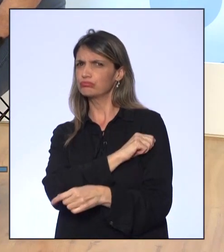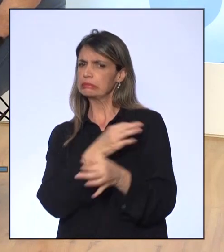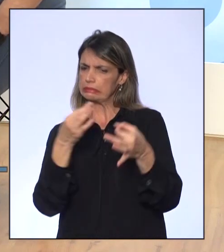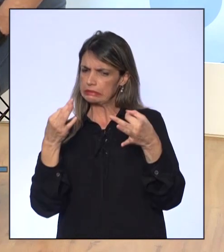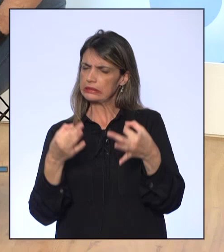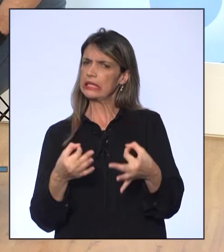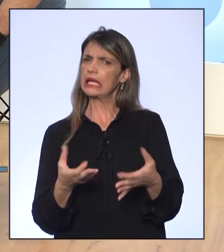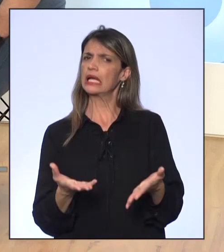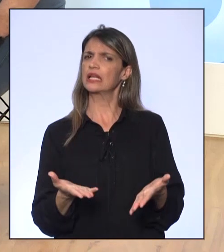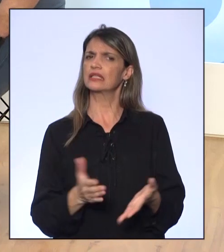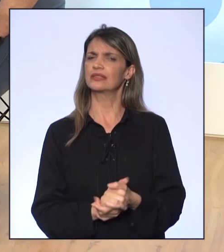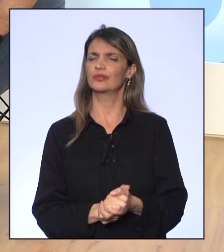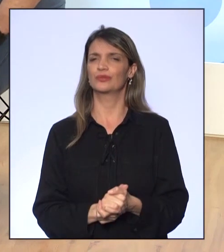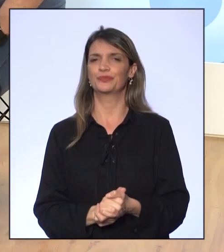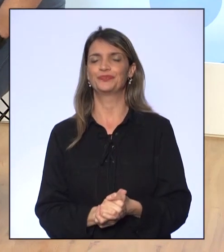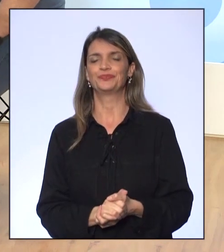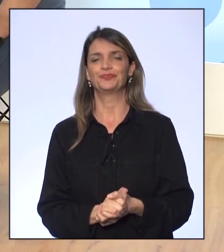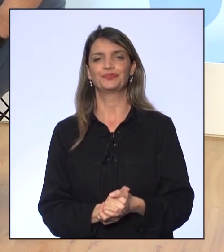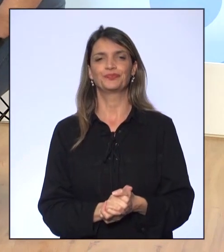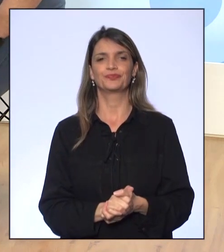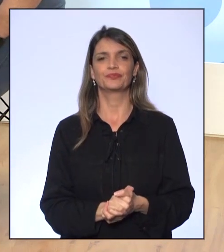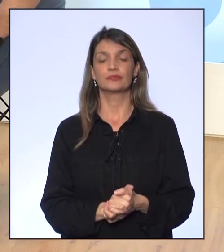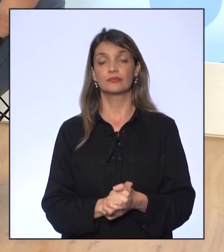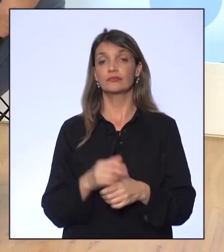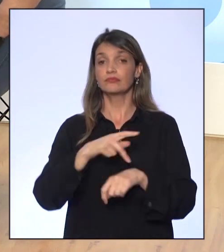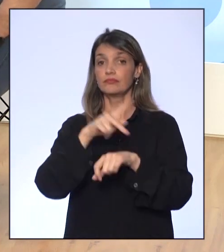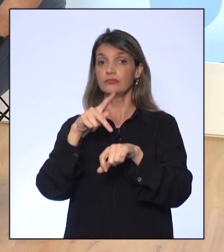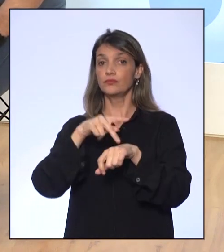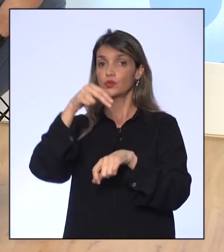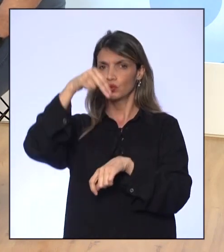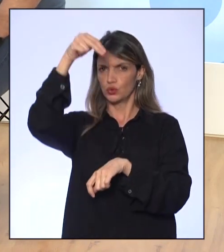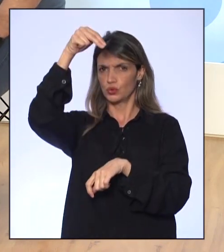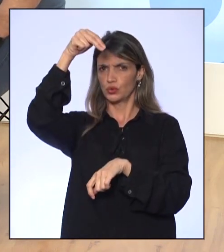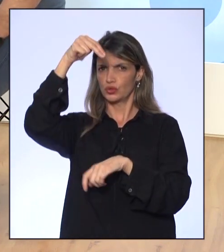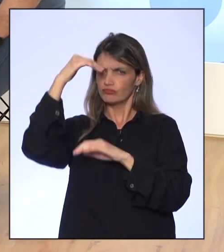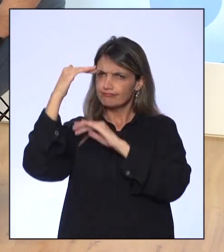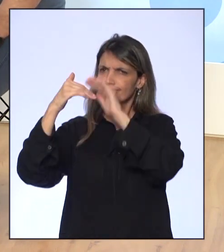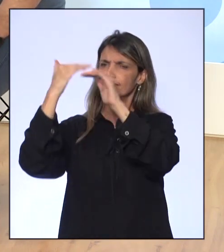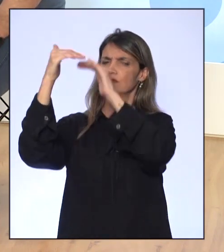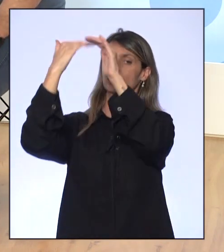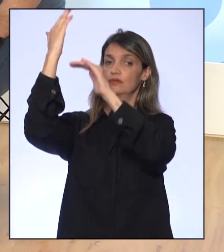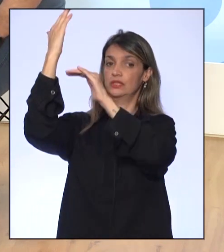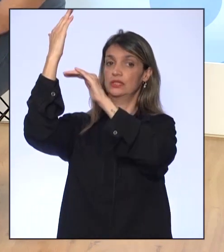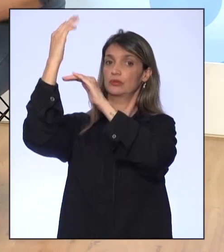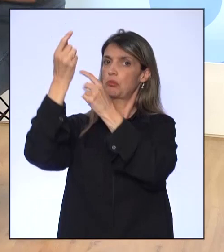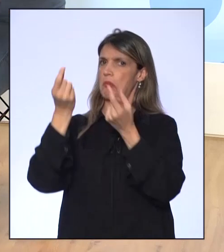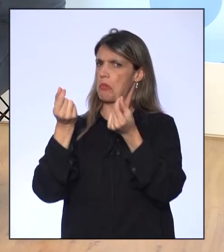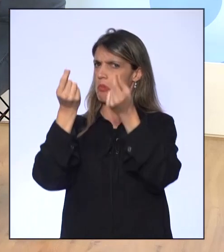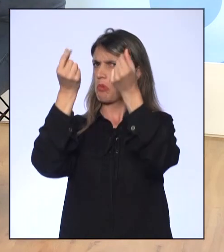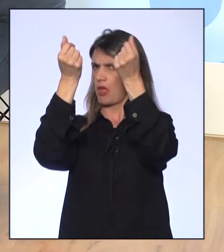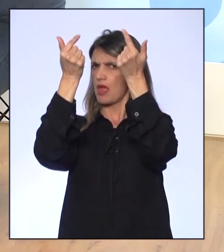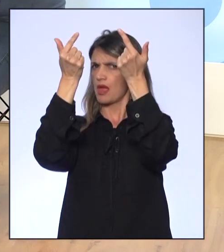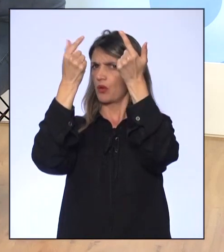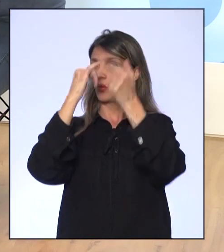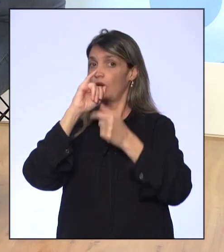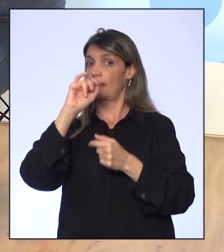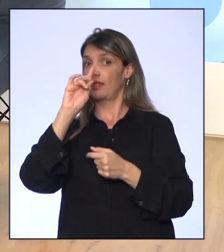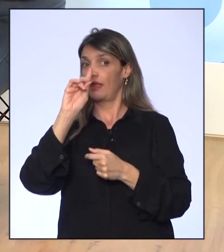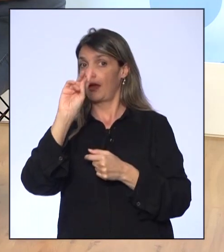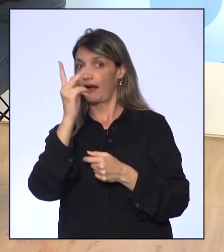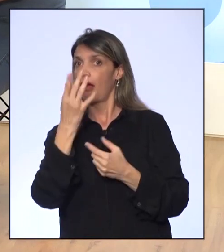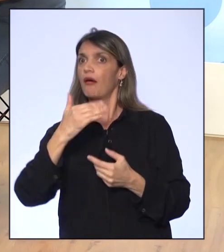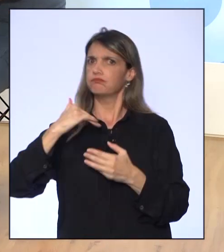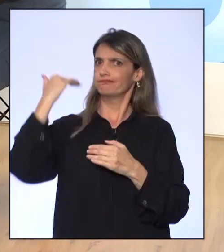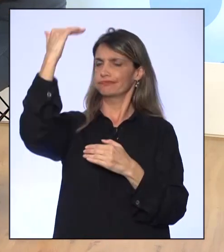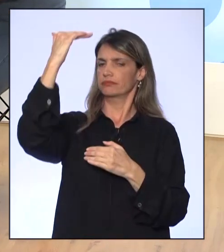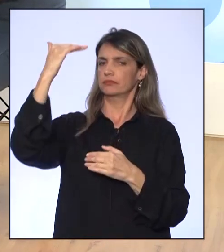cheio. Um aluno colocou assim, que os países do norte são países desenvolvidos, ricos com IDH alto, e os países